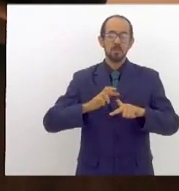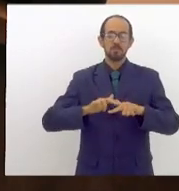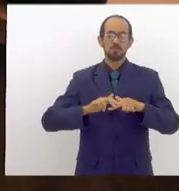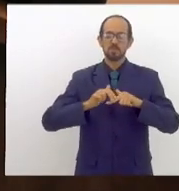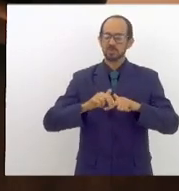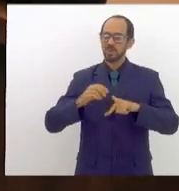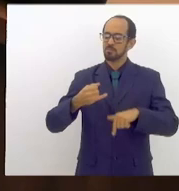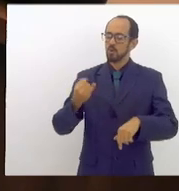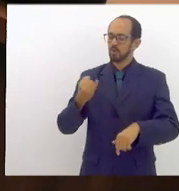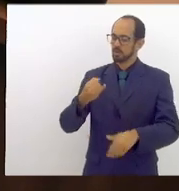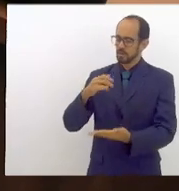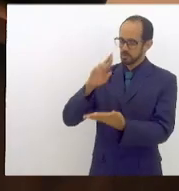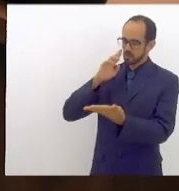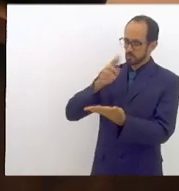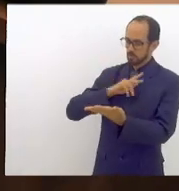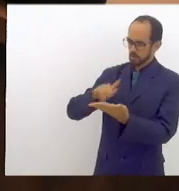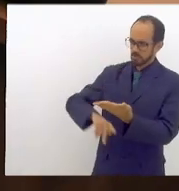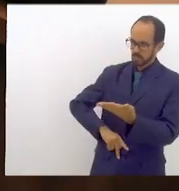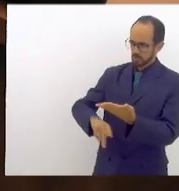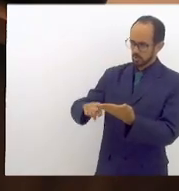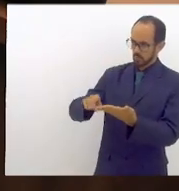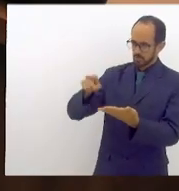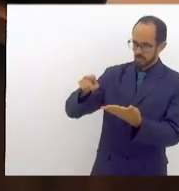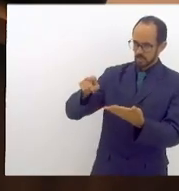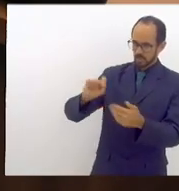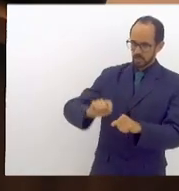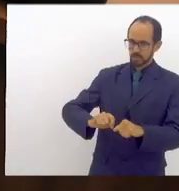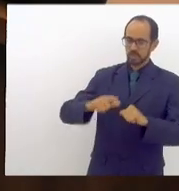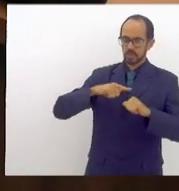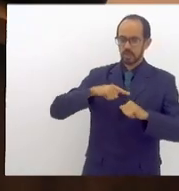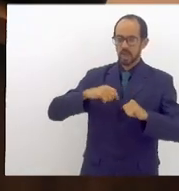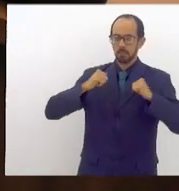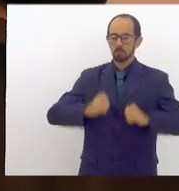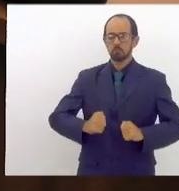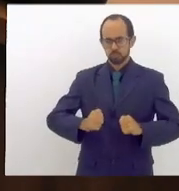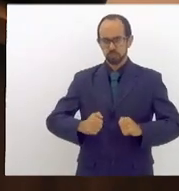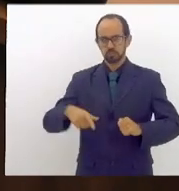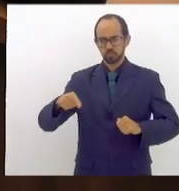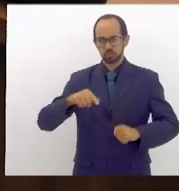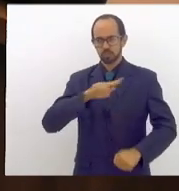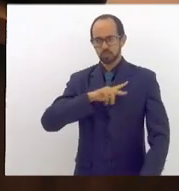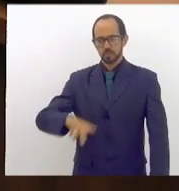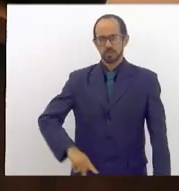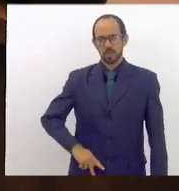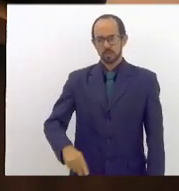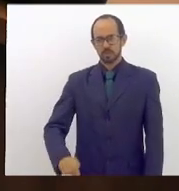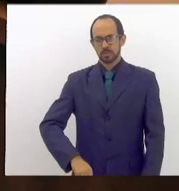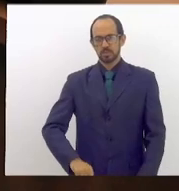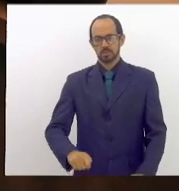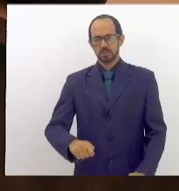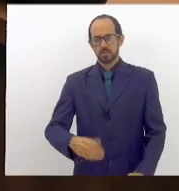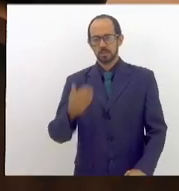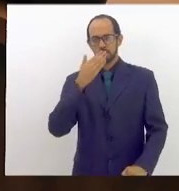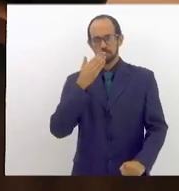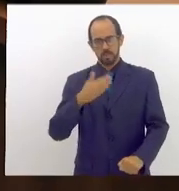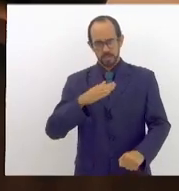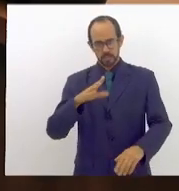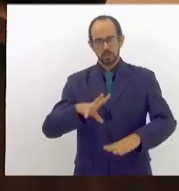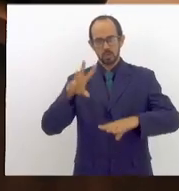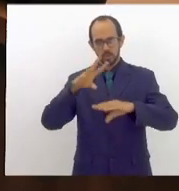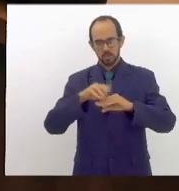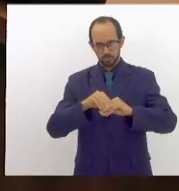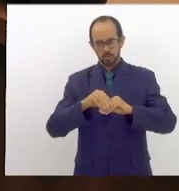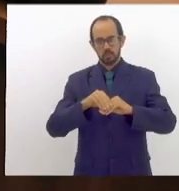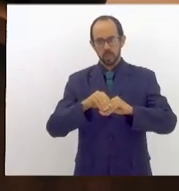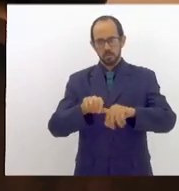vossa excelência com a sua autoridade de presidente convoque extraordinariamente a